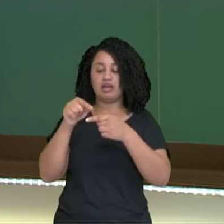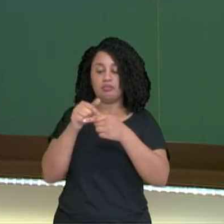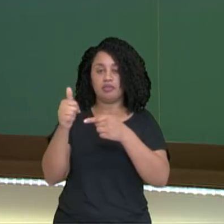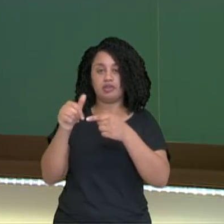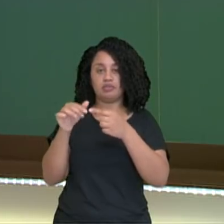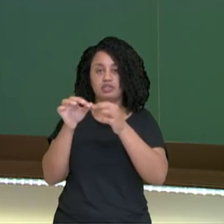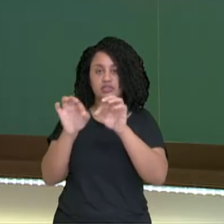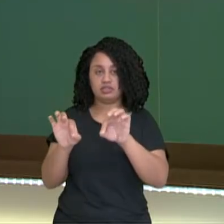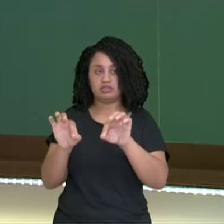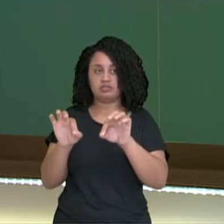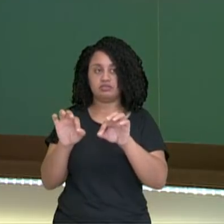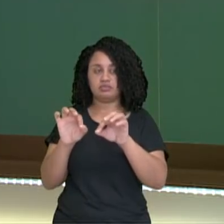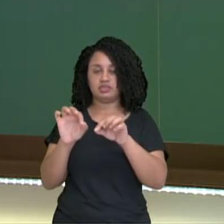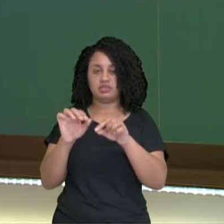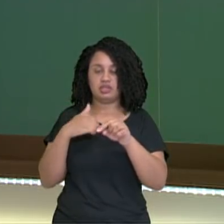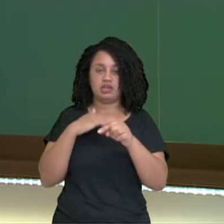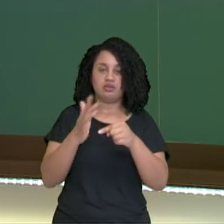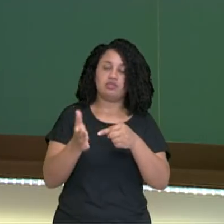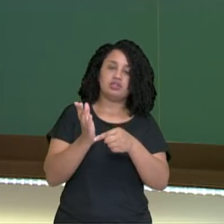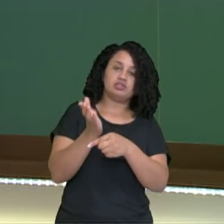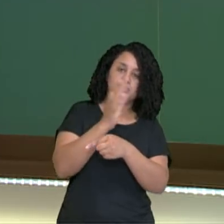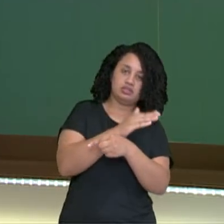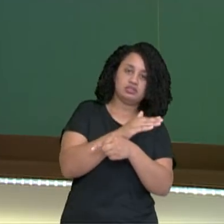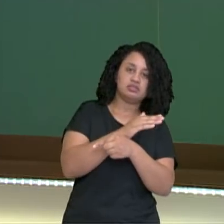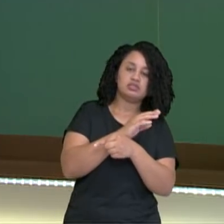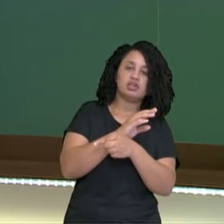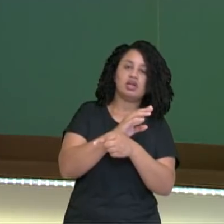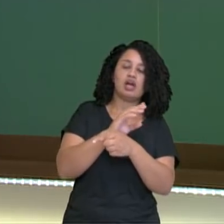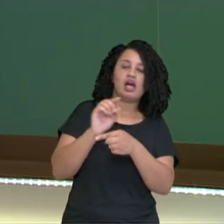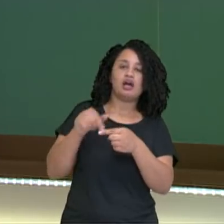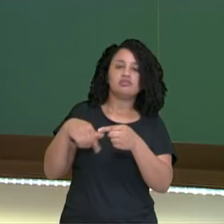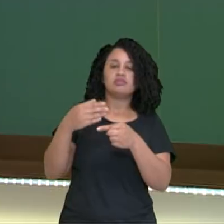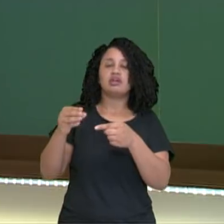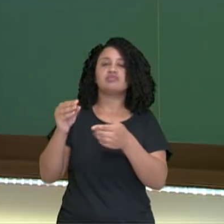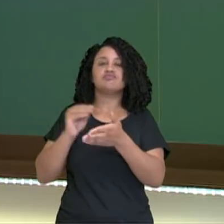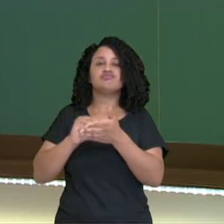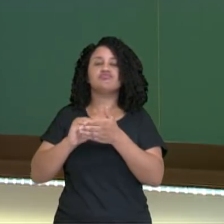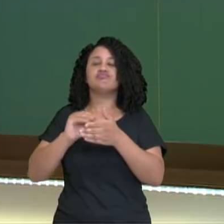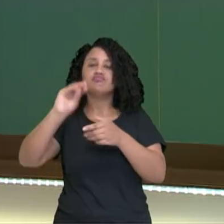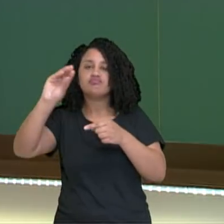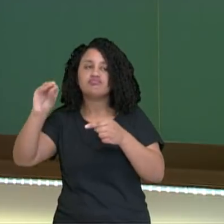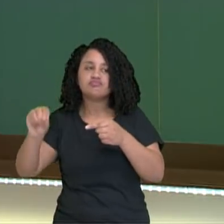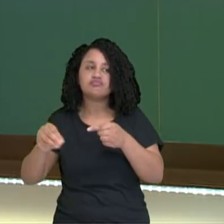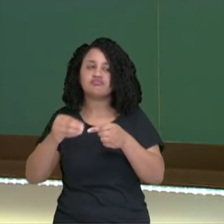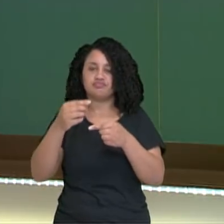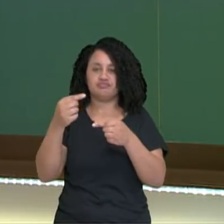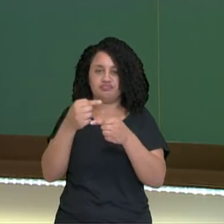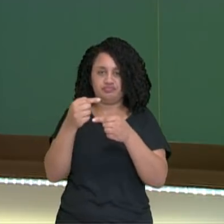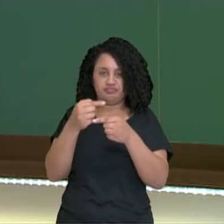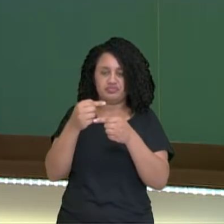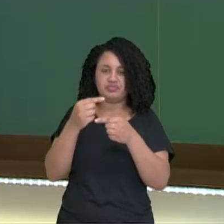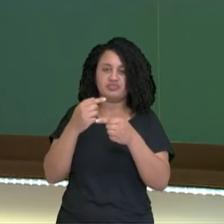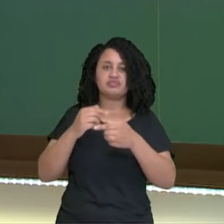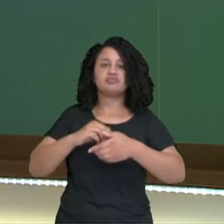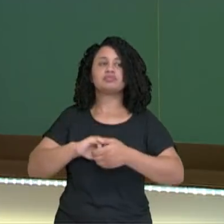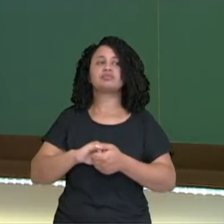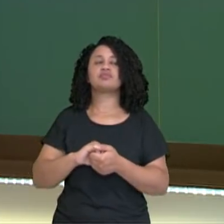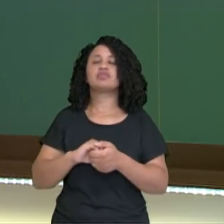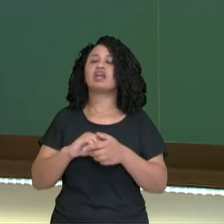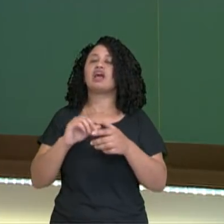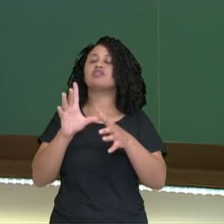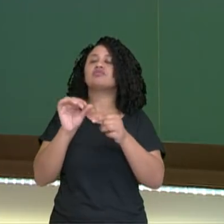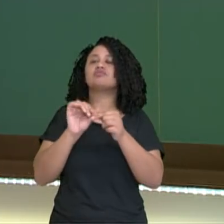simples. Essa ligação simples ocorre aqui, tá? E aí vem o overlap de orbital, que a gente chama, que eles